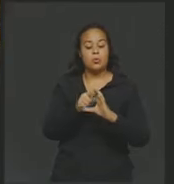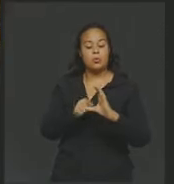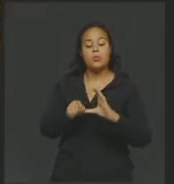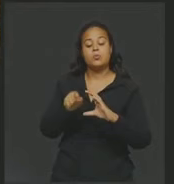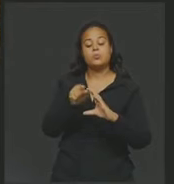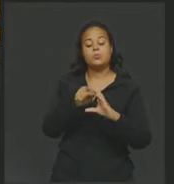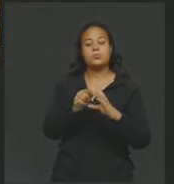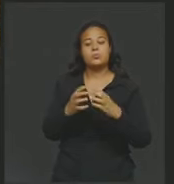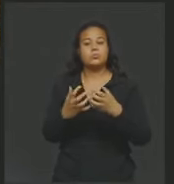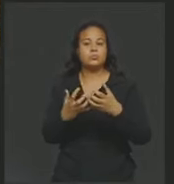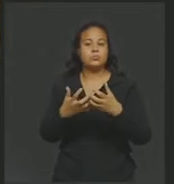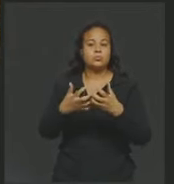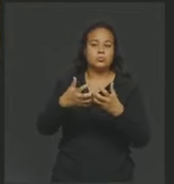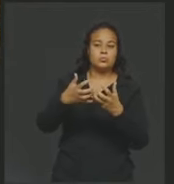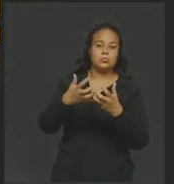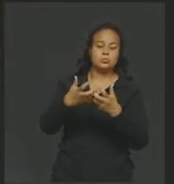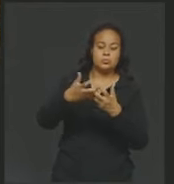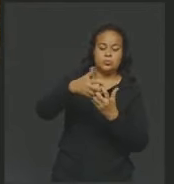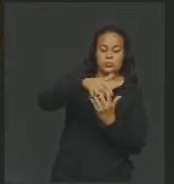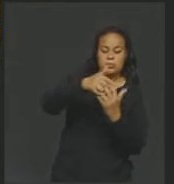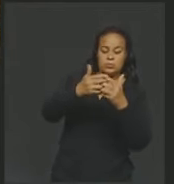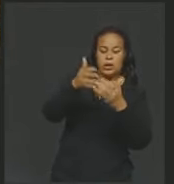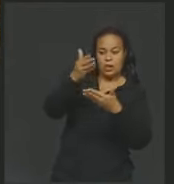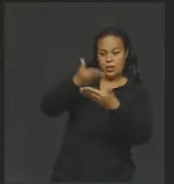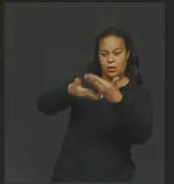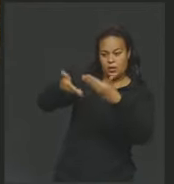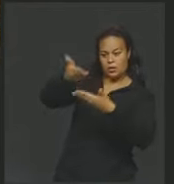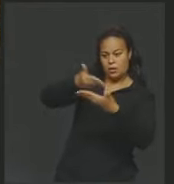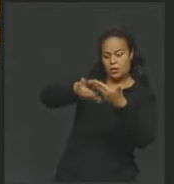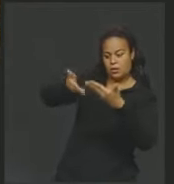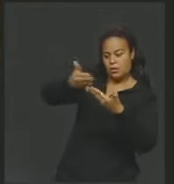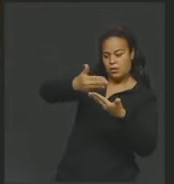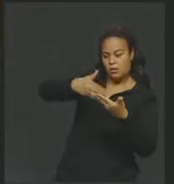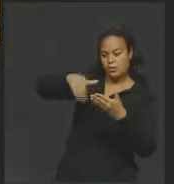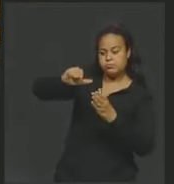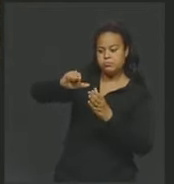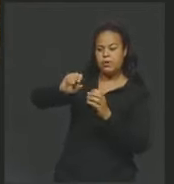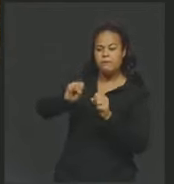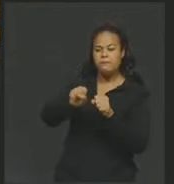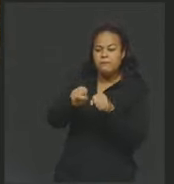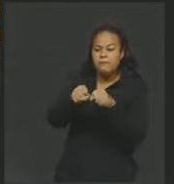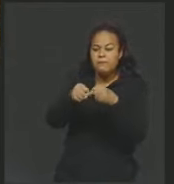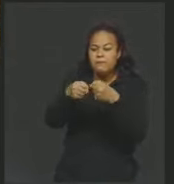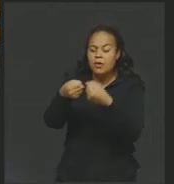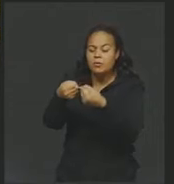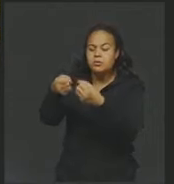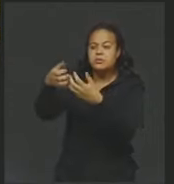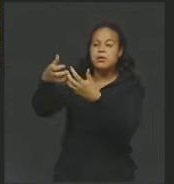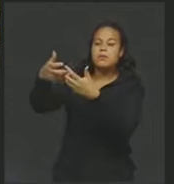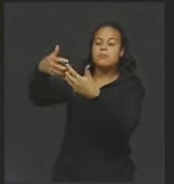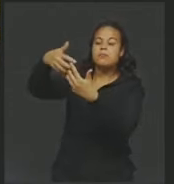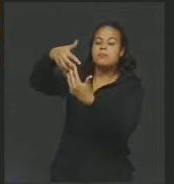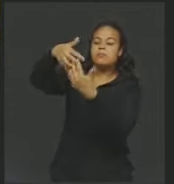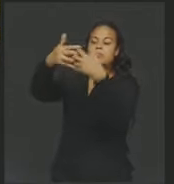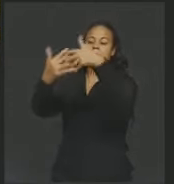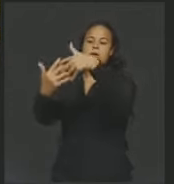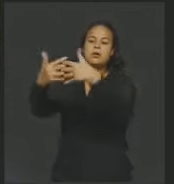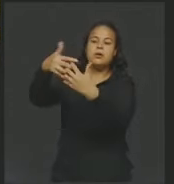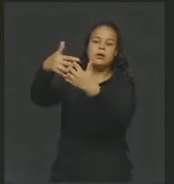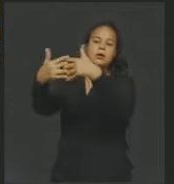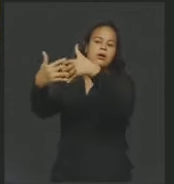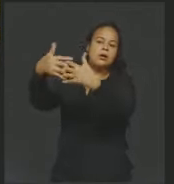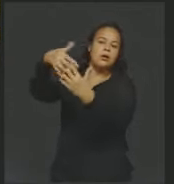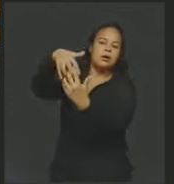ela vai transmitir uma força menor para essa engrenagem maior. Vai fazer uma força menor